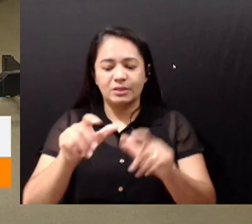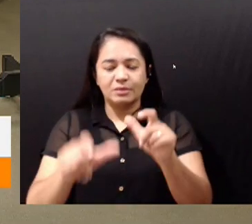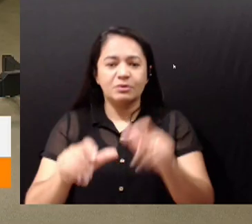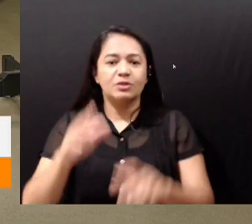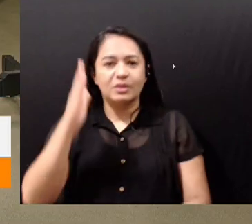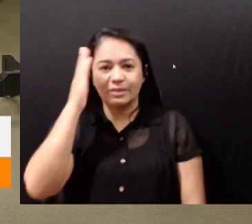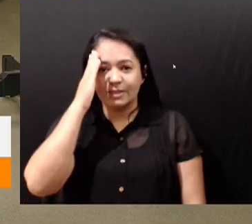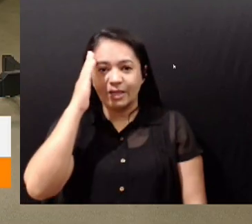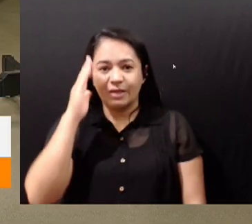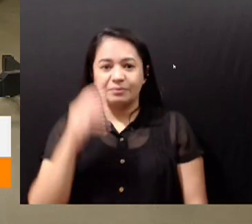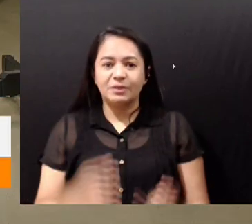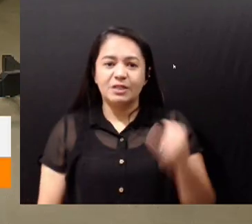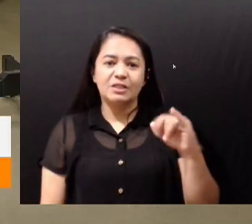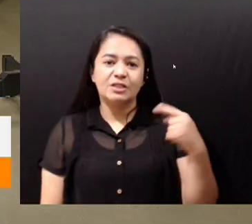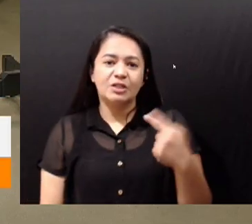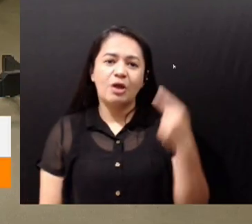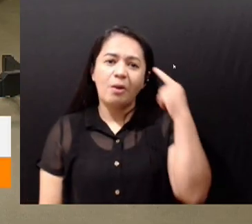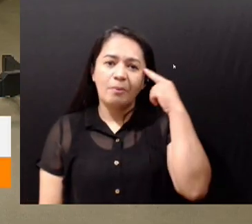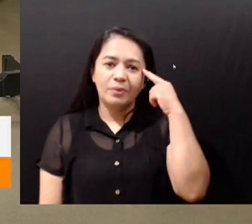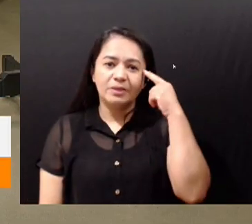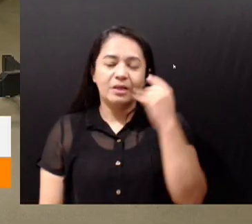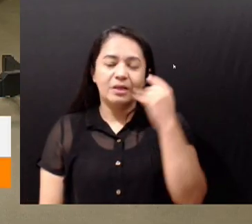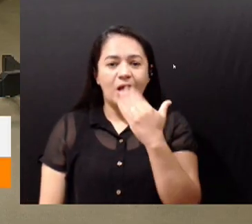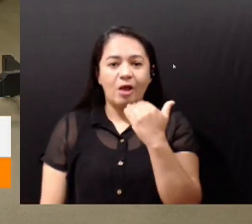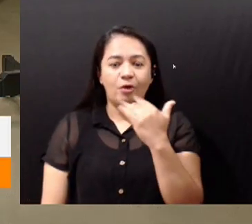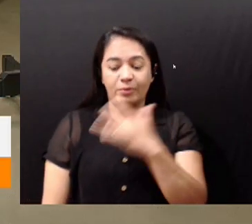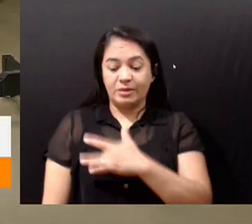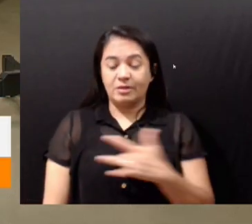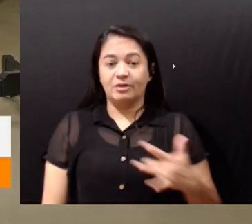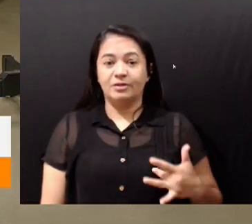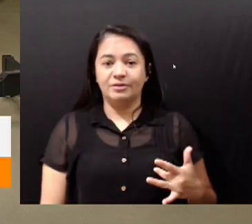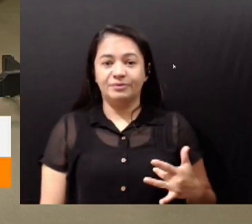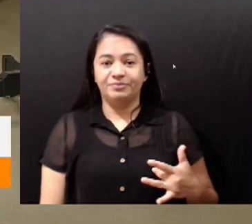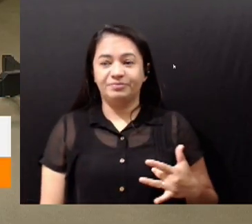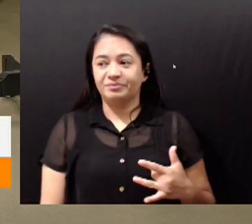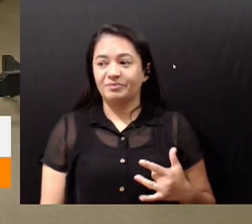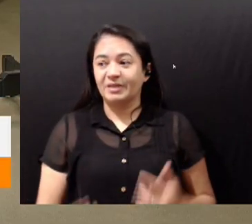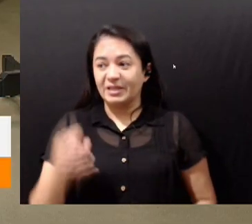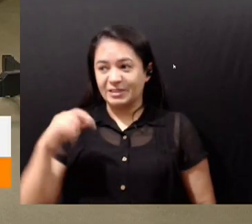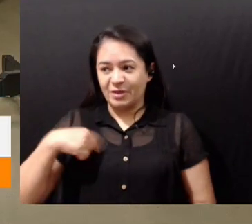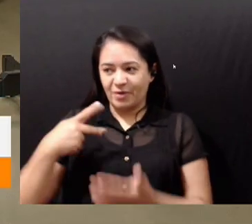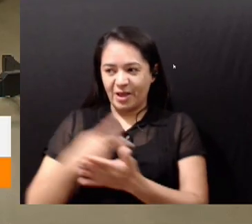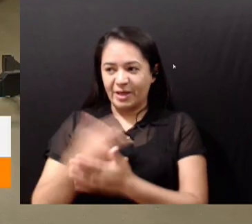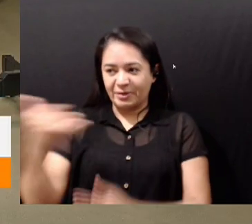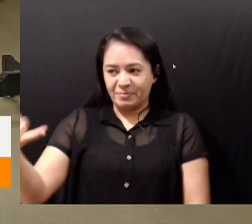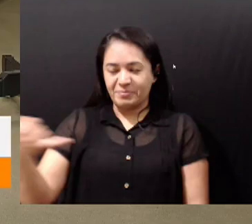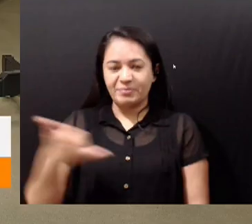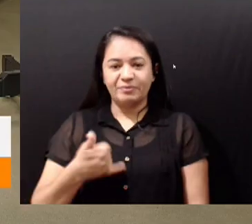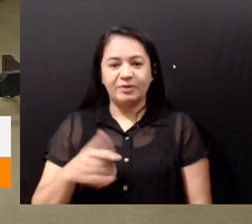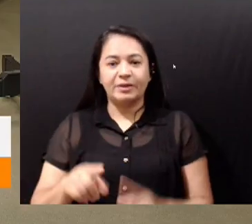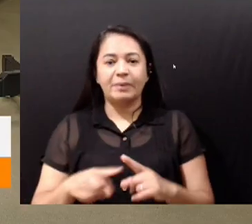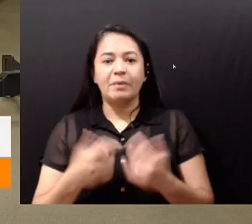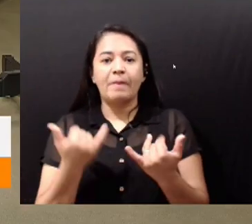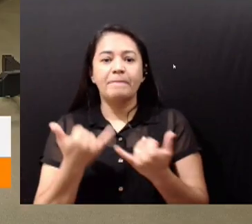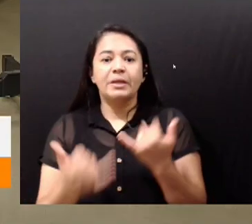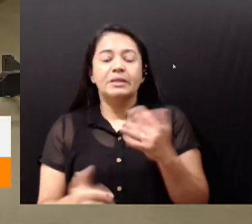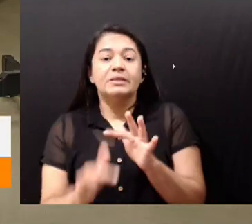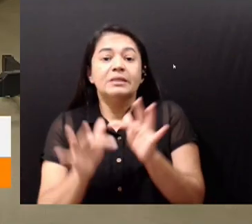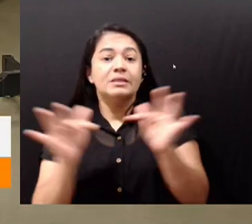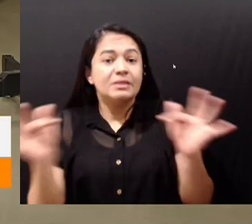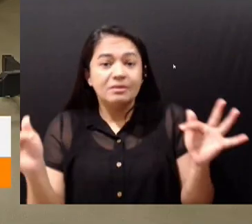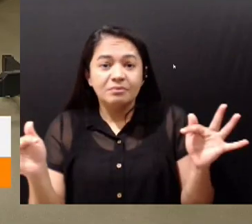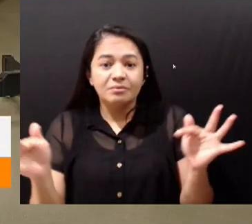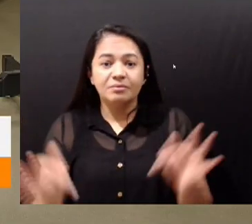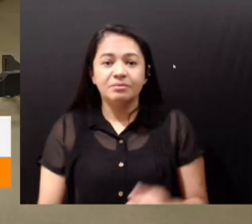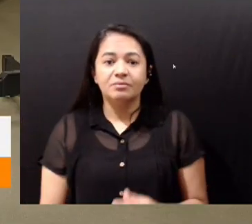for pensar, alimentação saudável, me corrija, doutor, se estiver errada, mas parece ser simples, né? É um legume,